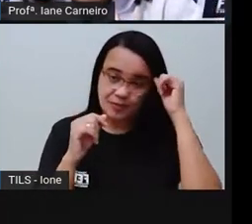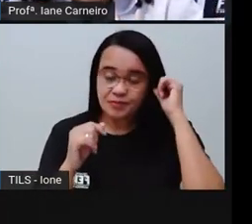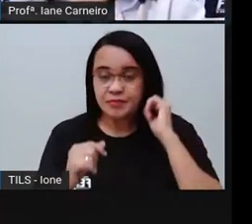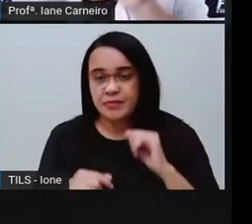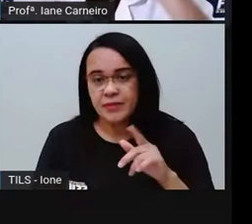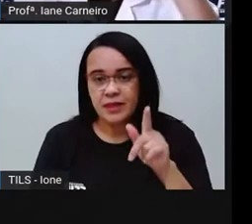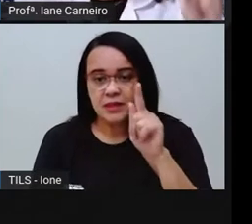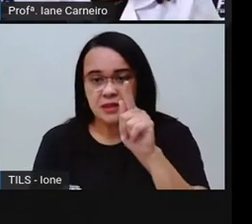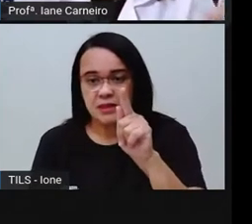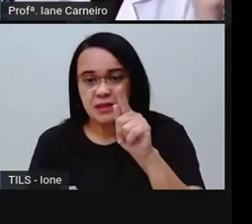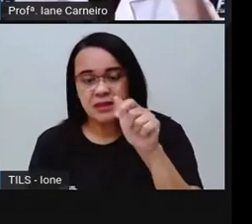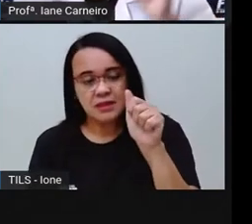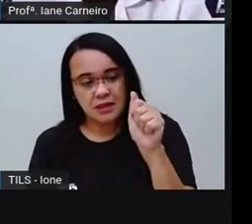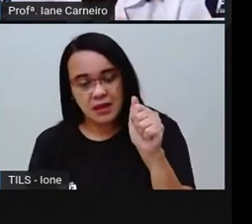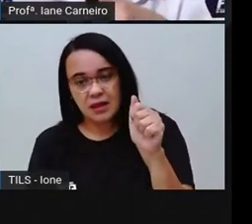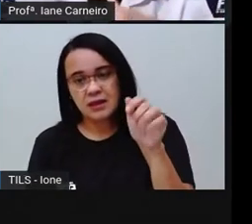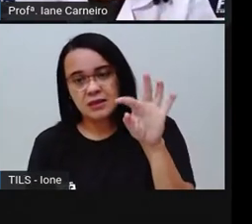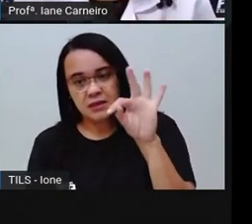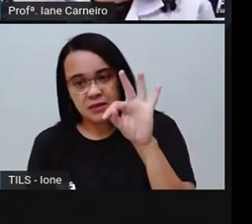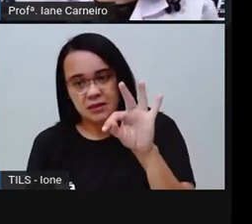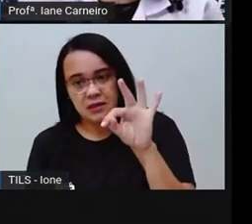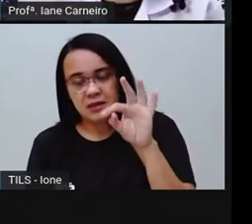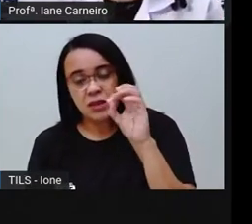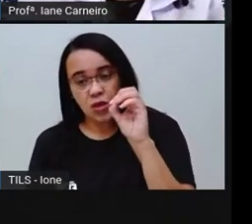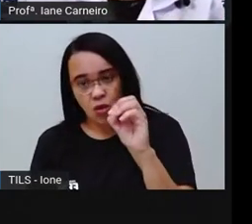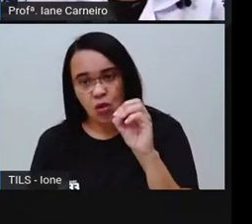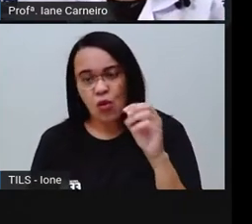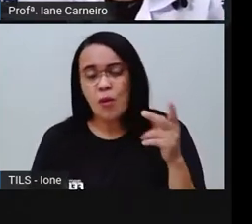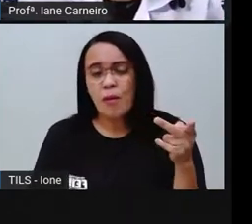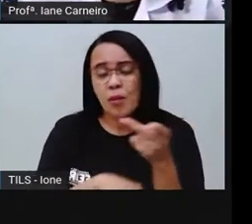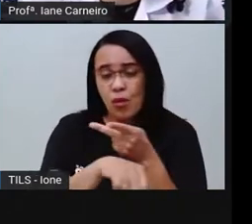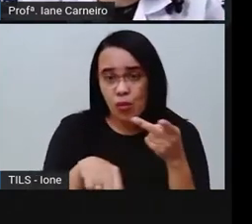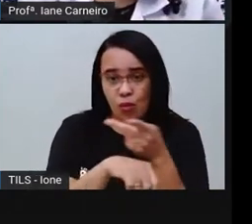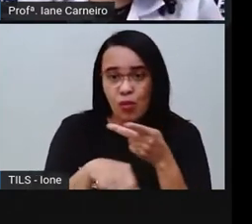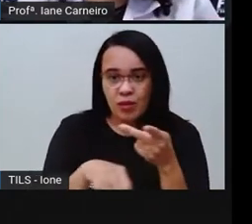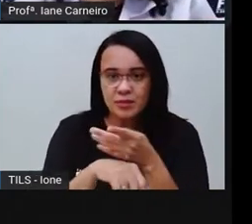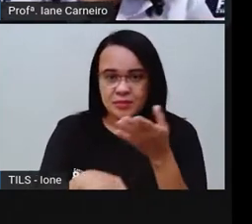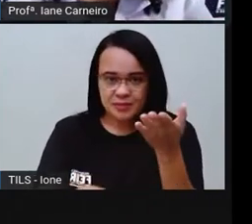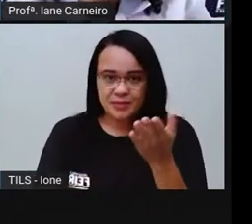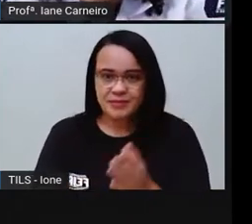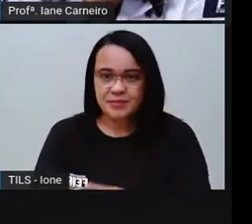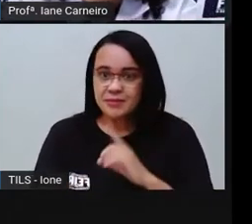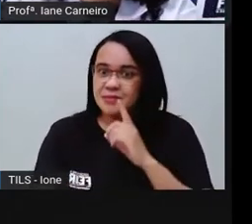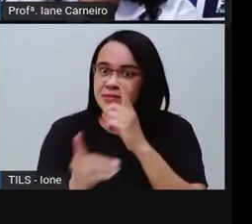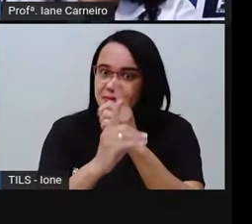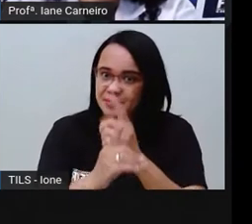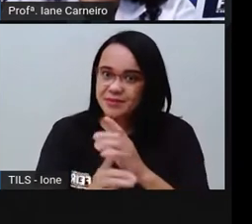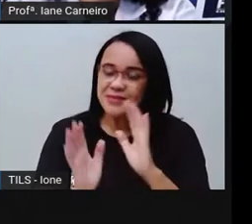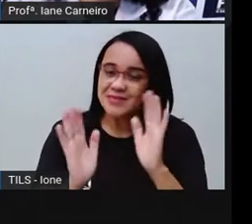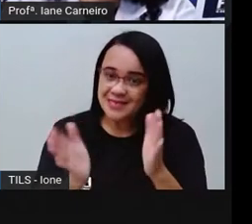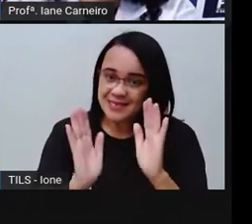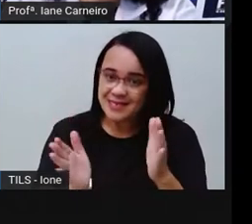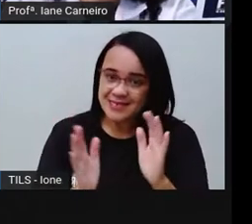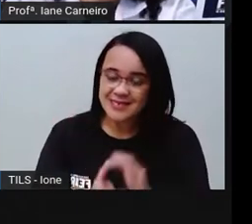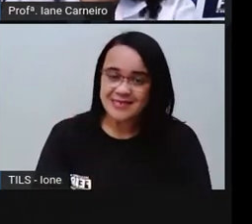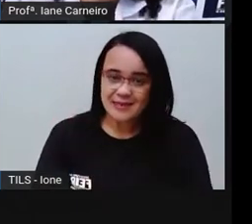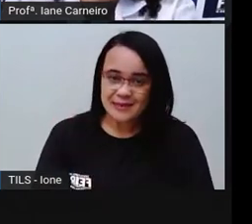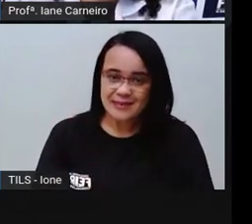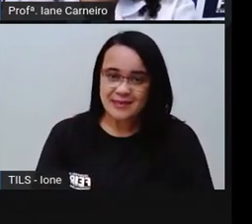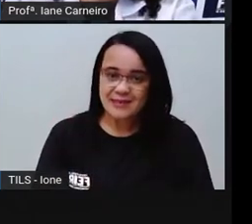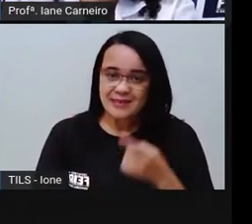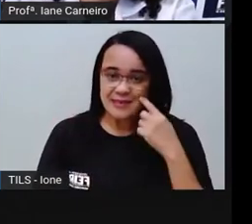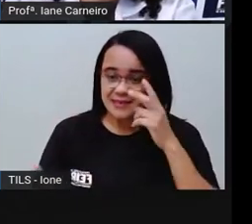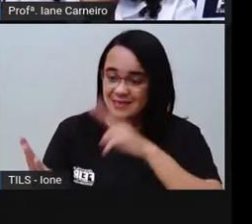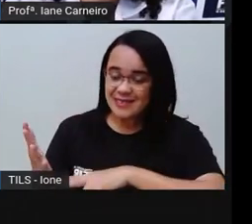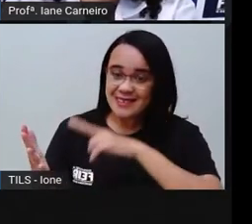a p ou não procura pró o encontraram vamos lá lê junto Ó